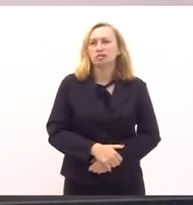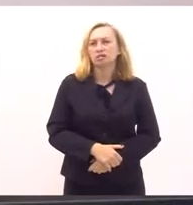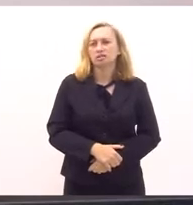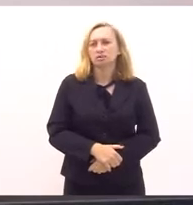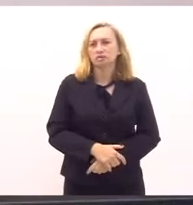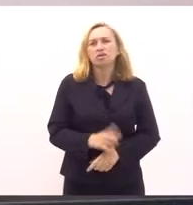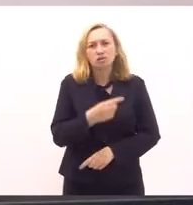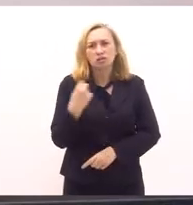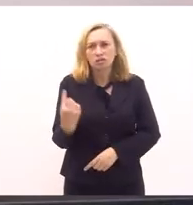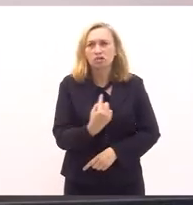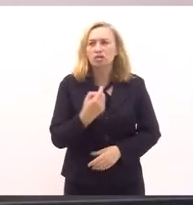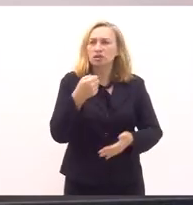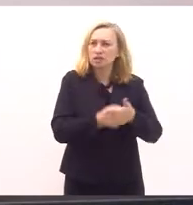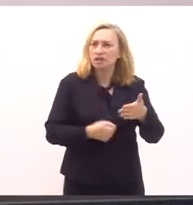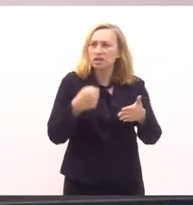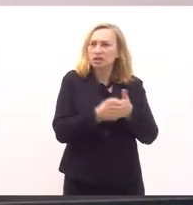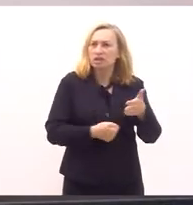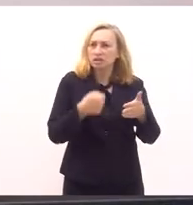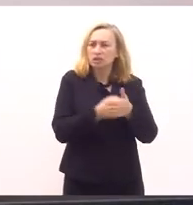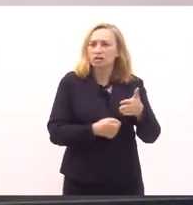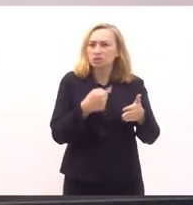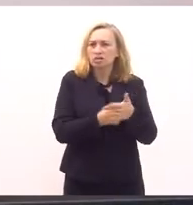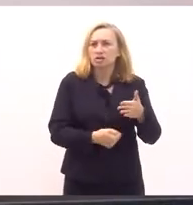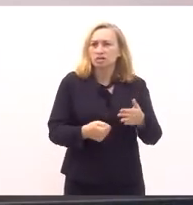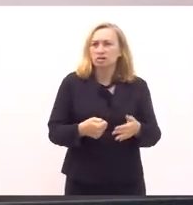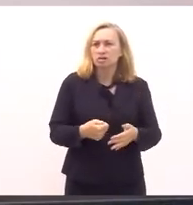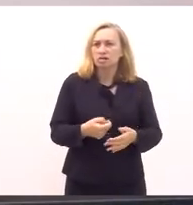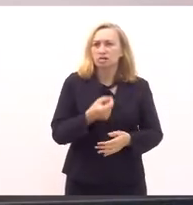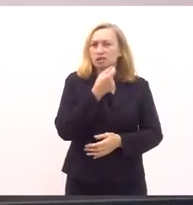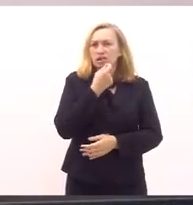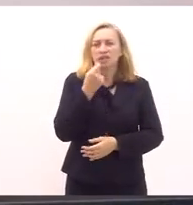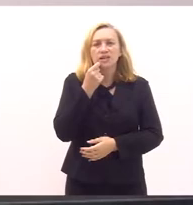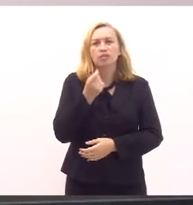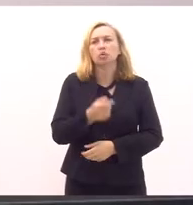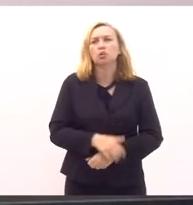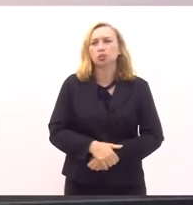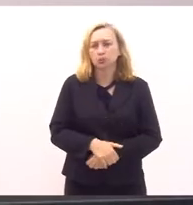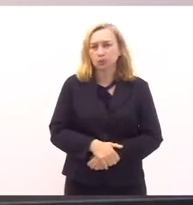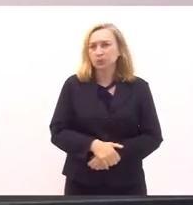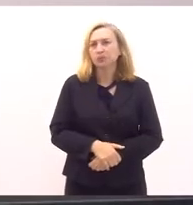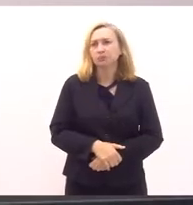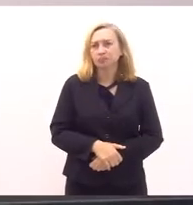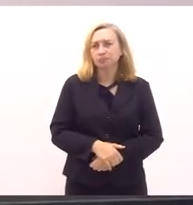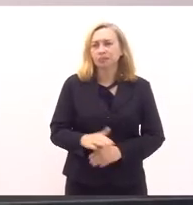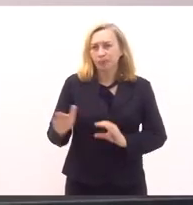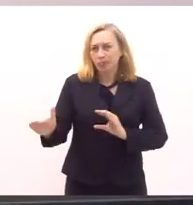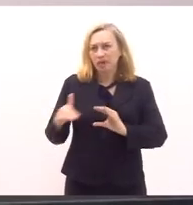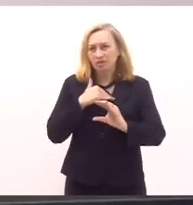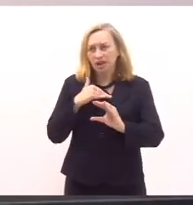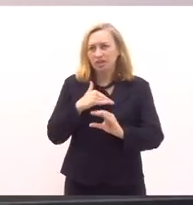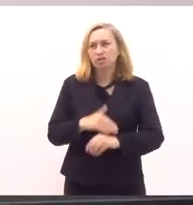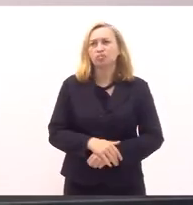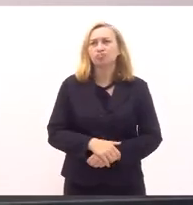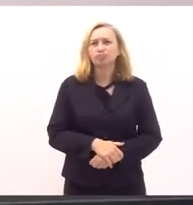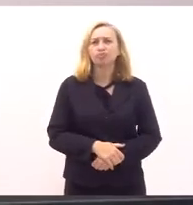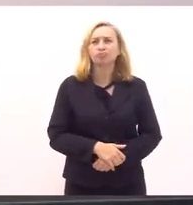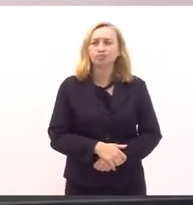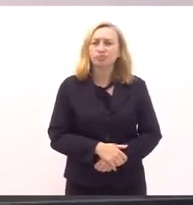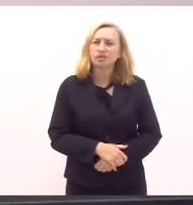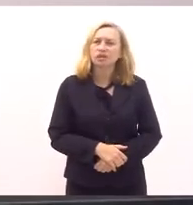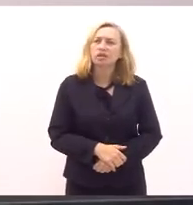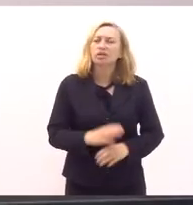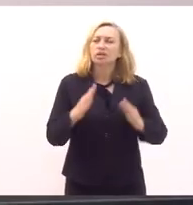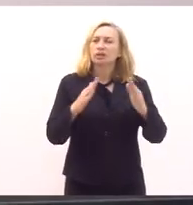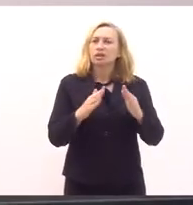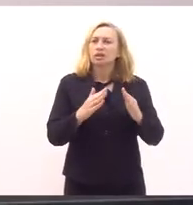Então, nós estamos nessa luta desde setembro. Foi enviada. lá para a